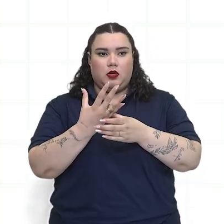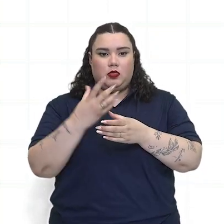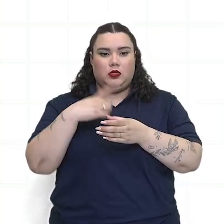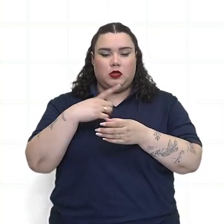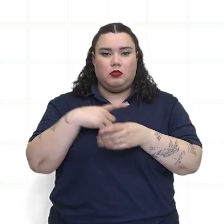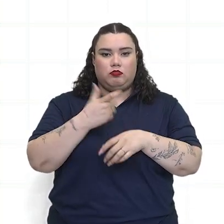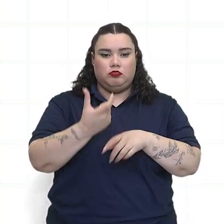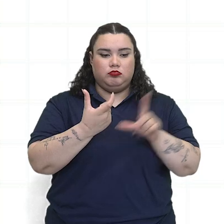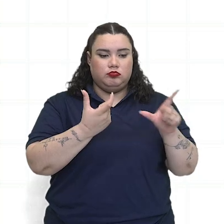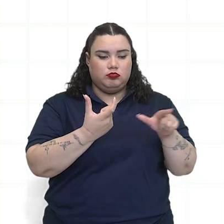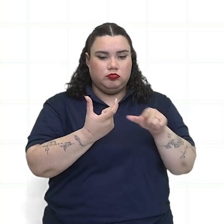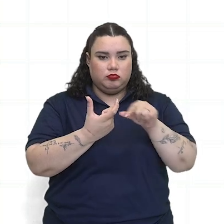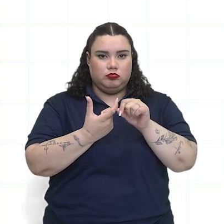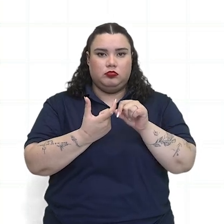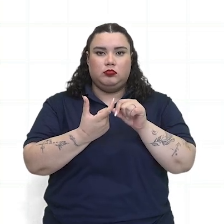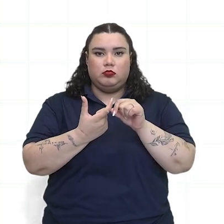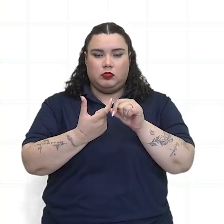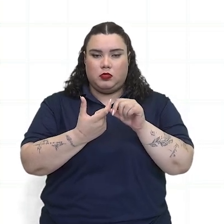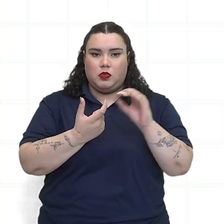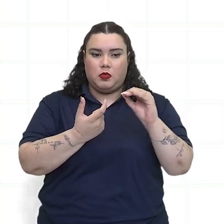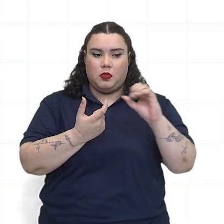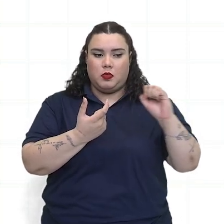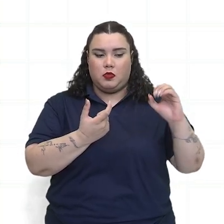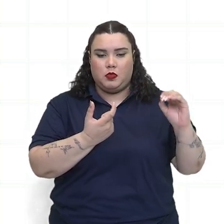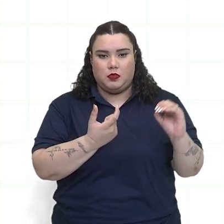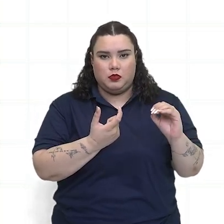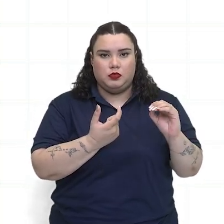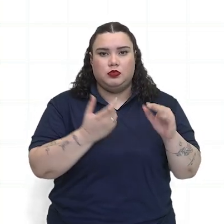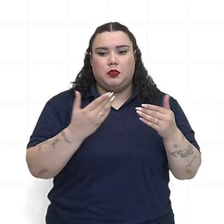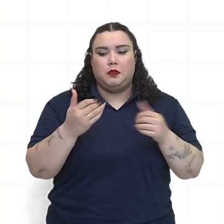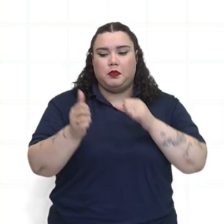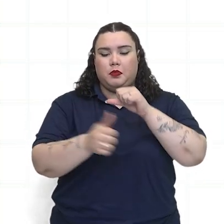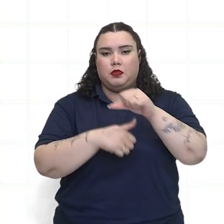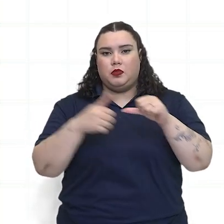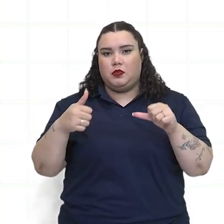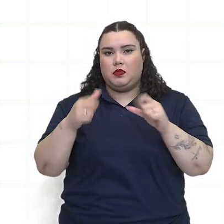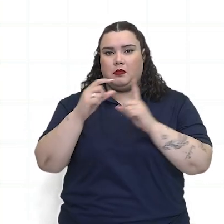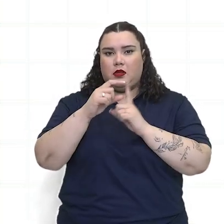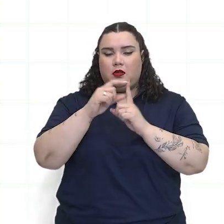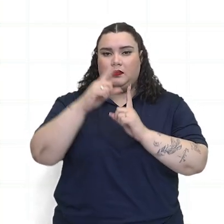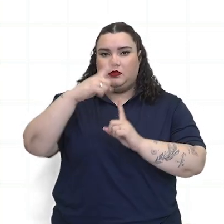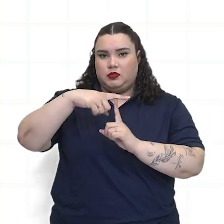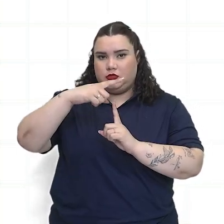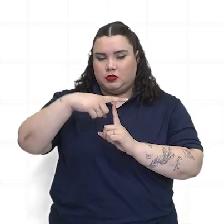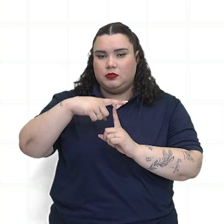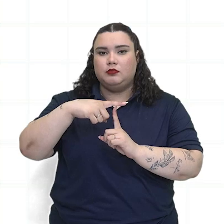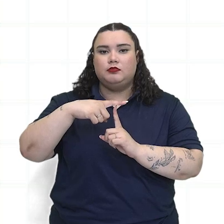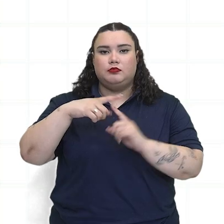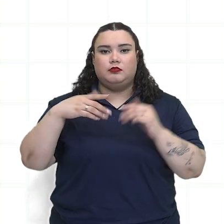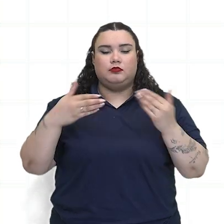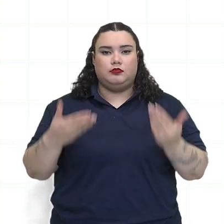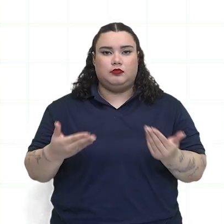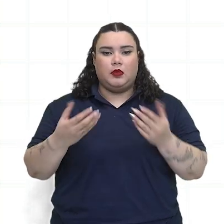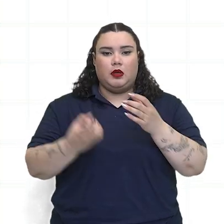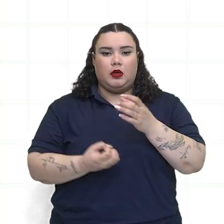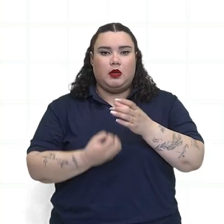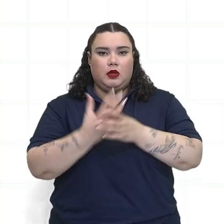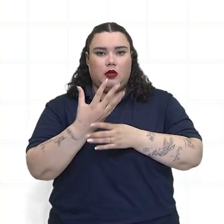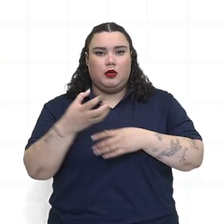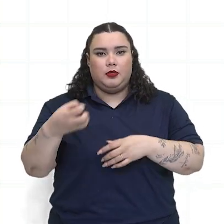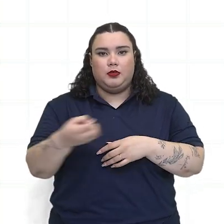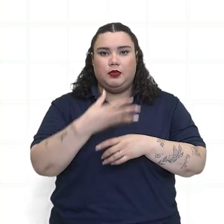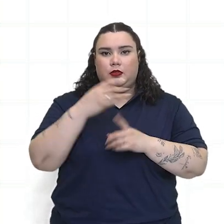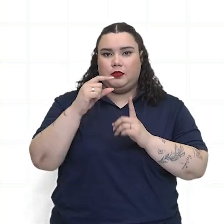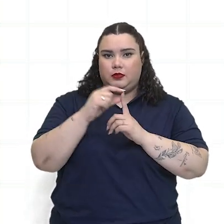o sufixo, uma nova palavra, eu mudei a categoria da palavra, certo? E eu criei essa